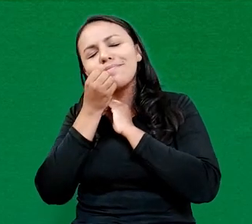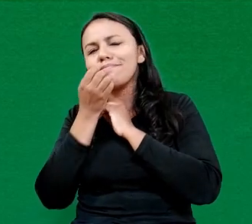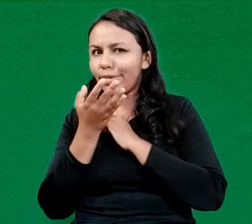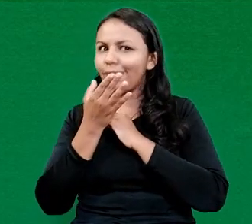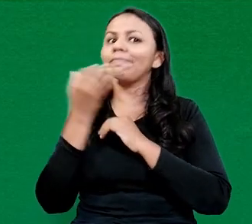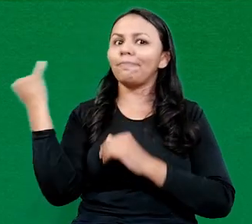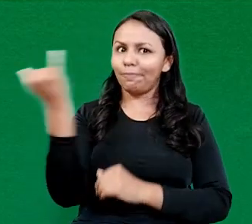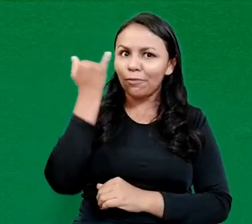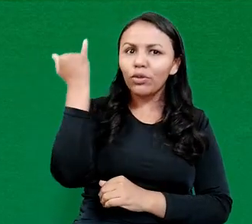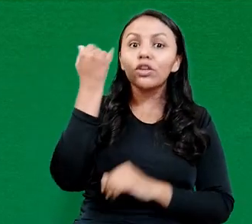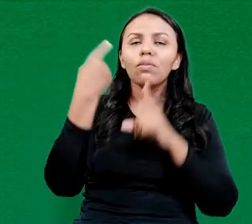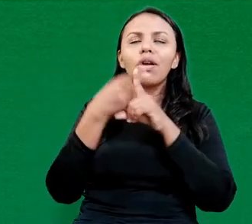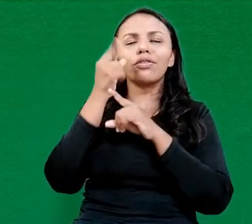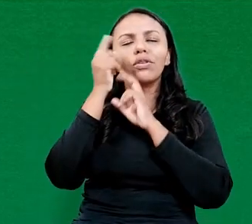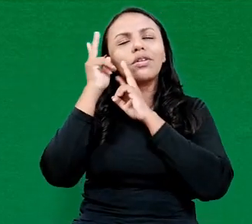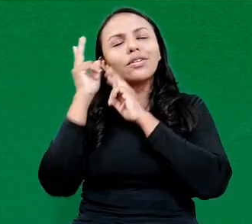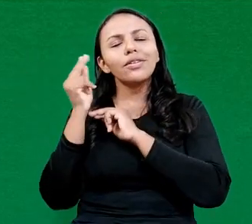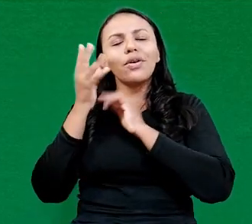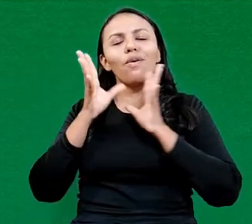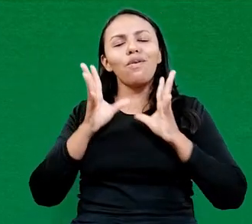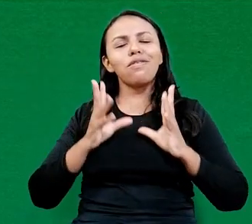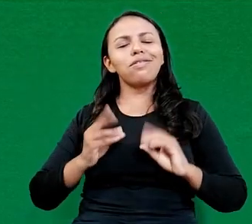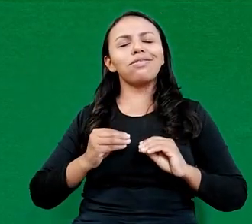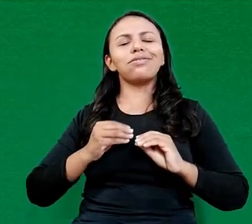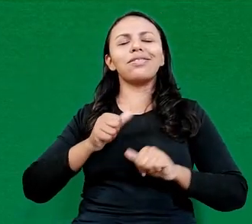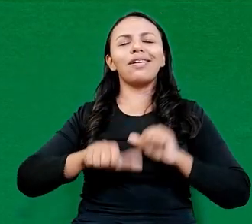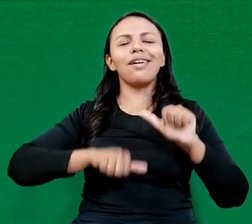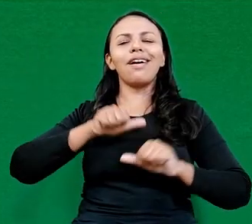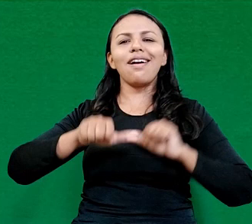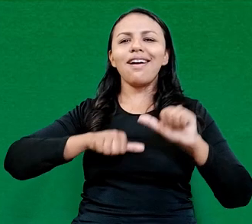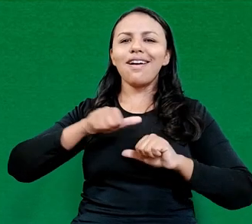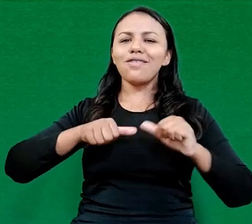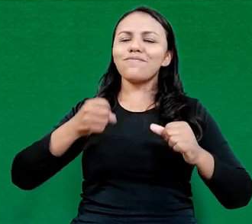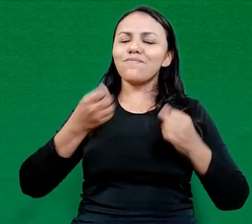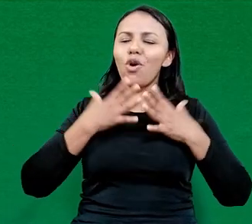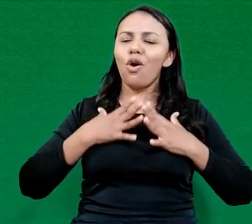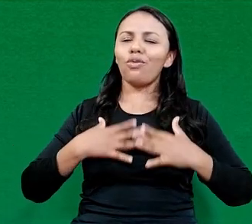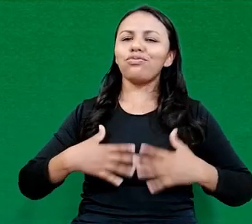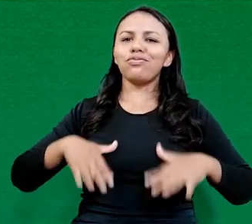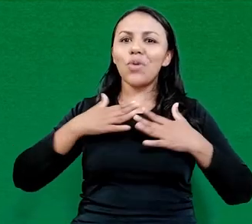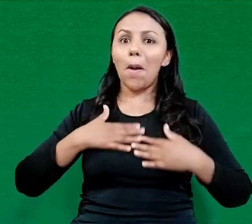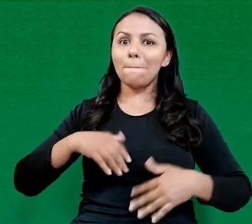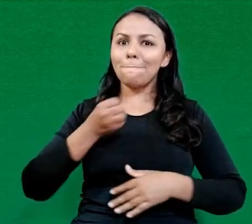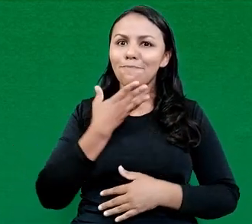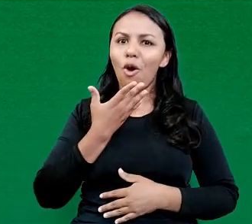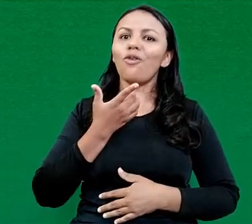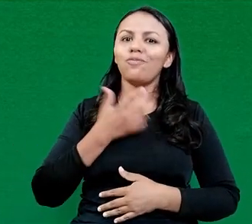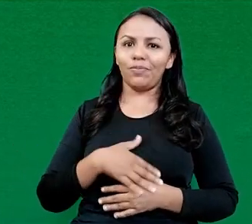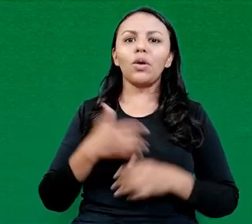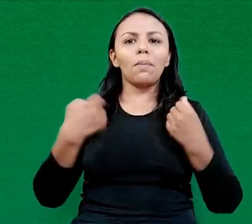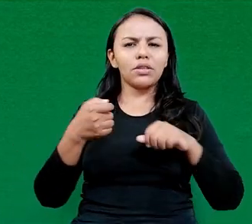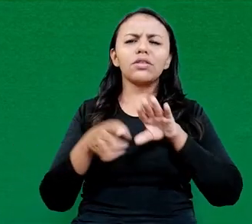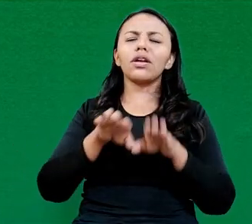porque o sono ele é regenerativo, ele é restaurador, é necessário que o sono ele seja